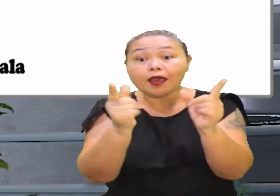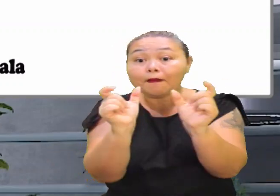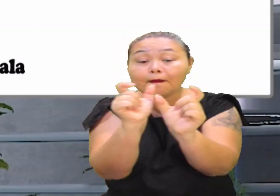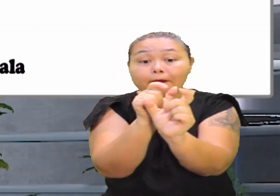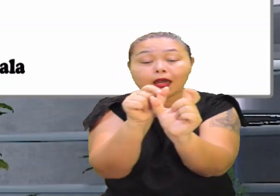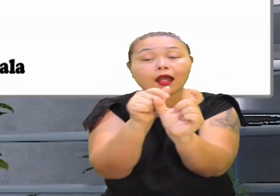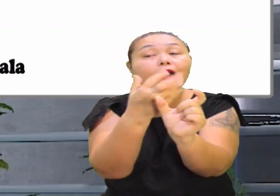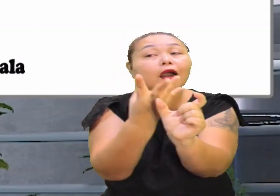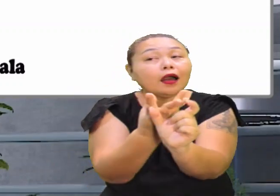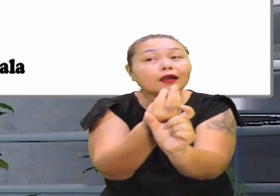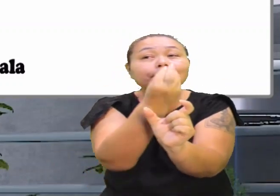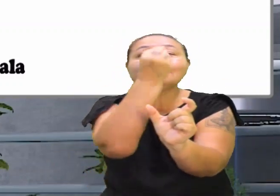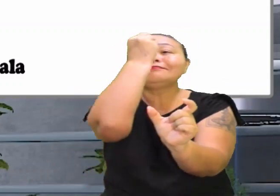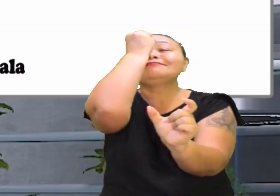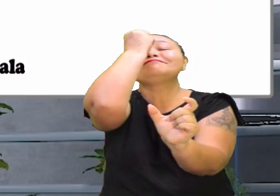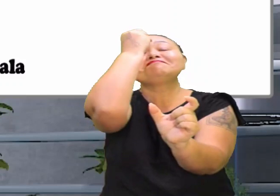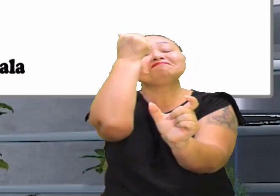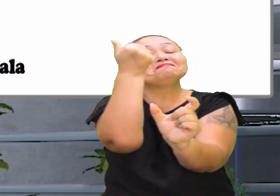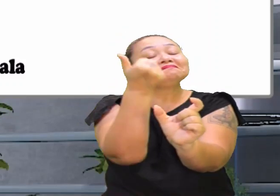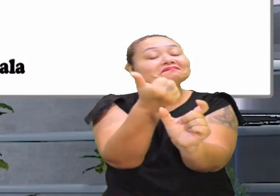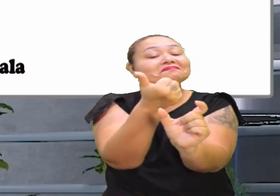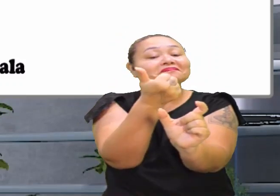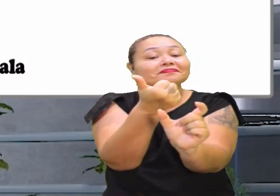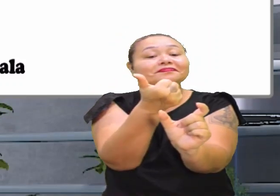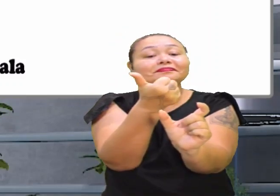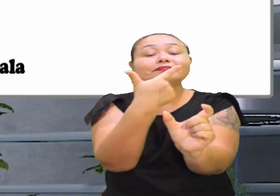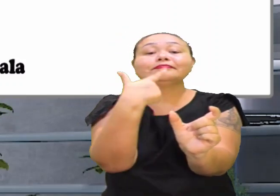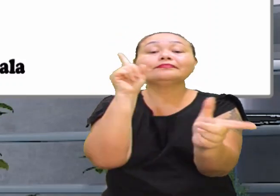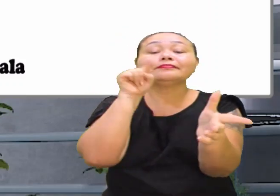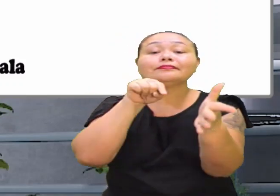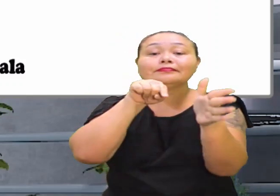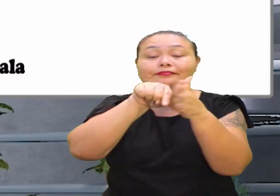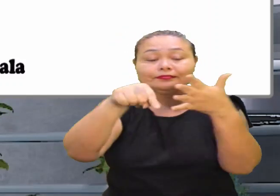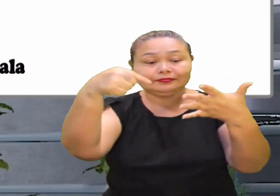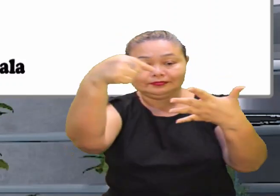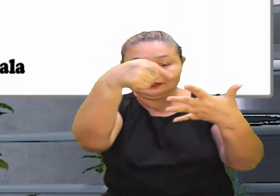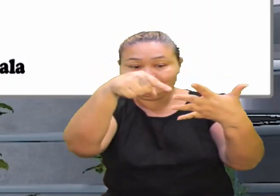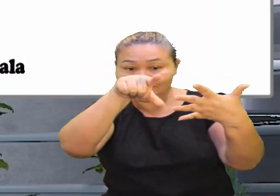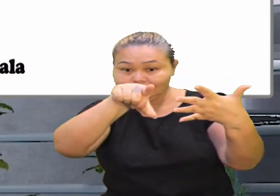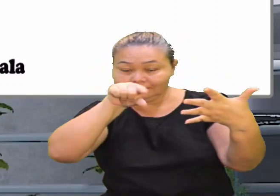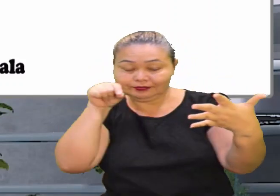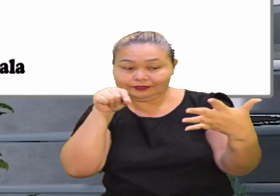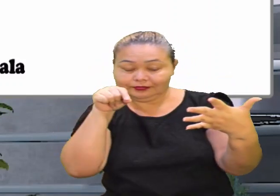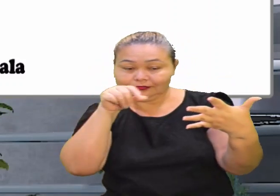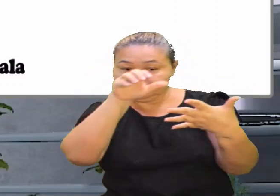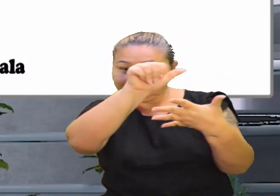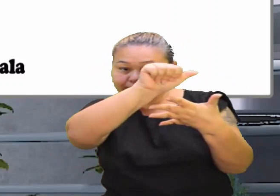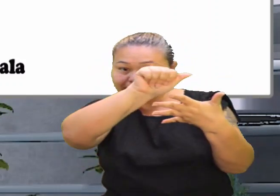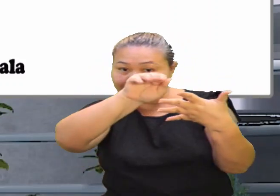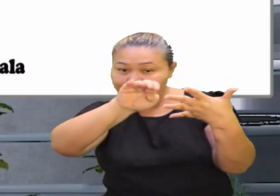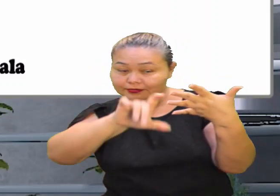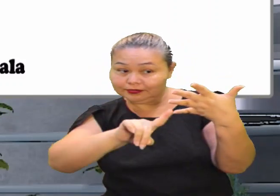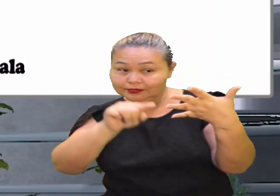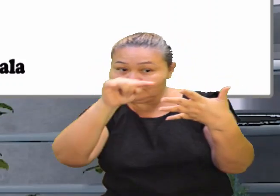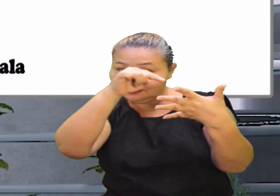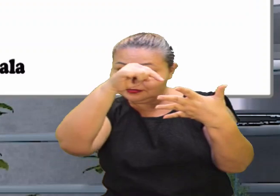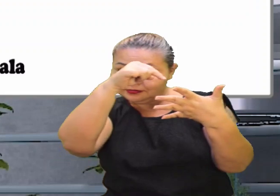está observando? Muitas vezes, o estudante, ele descreve o conceito.